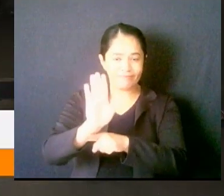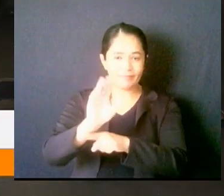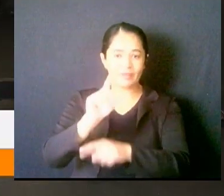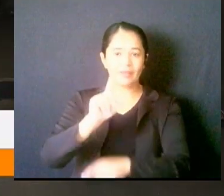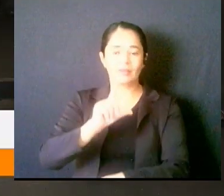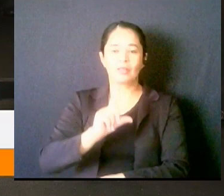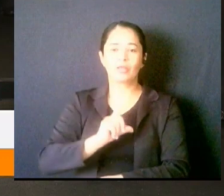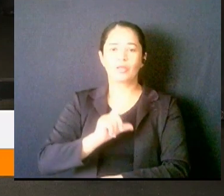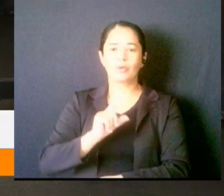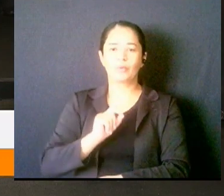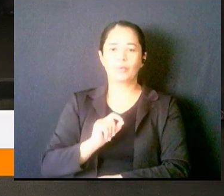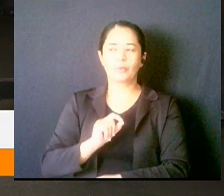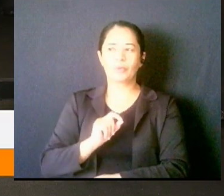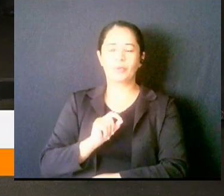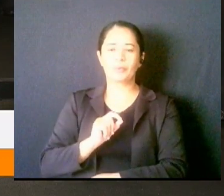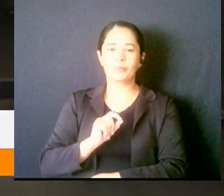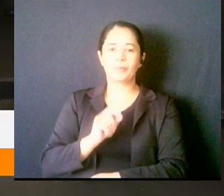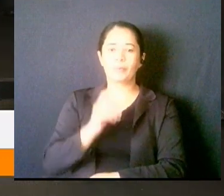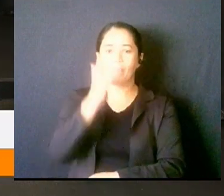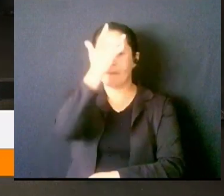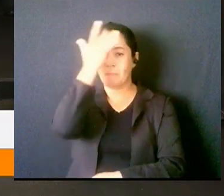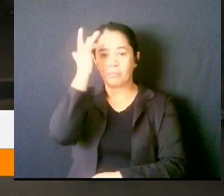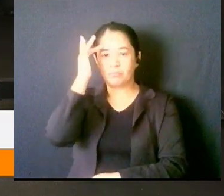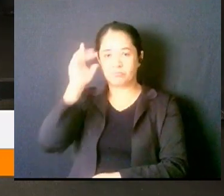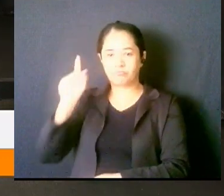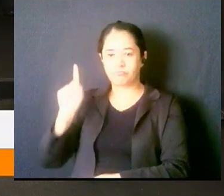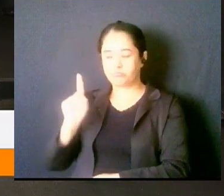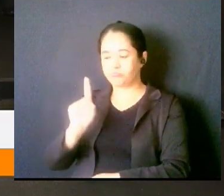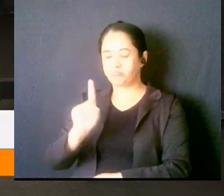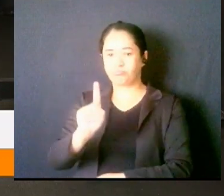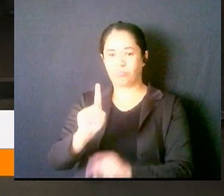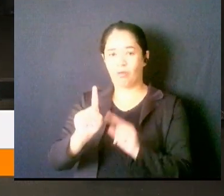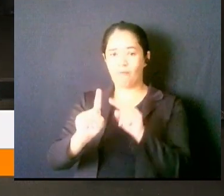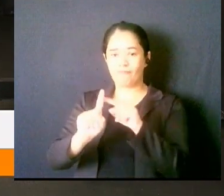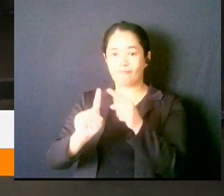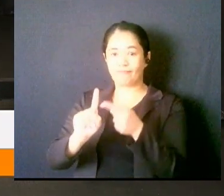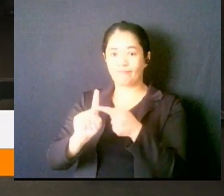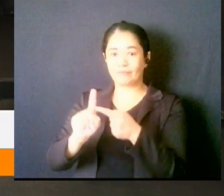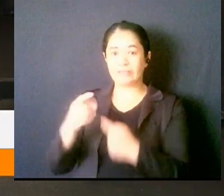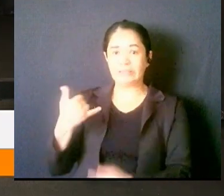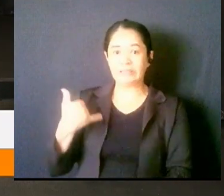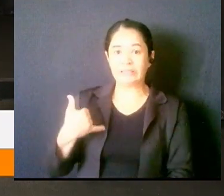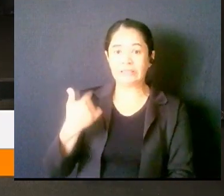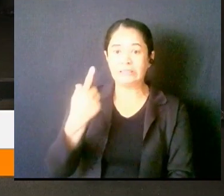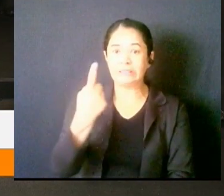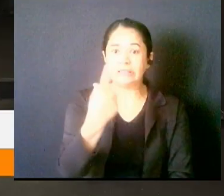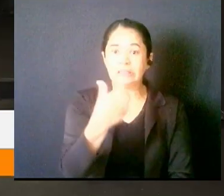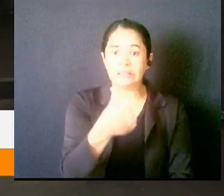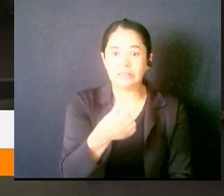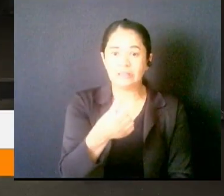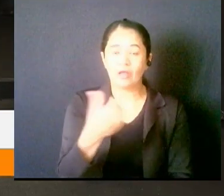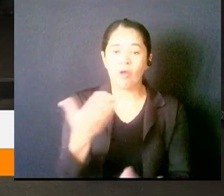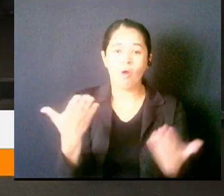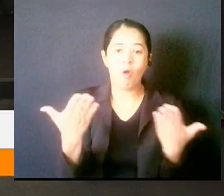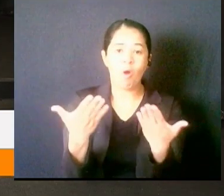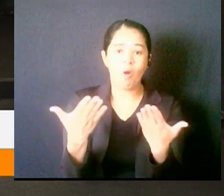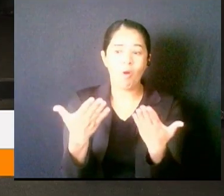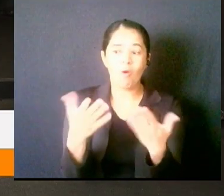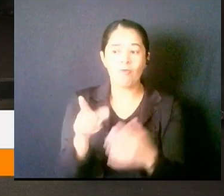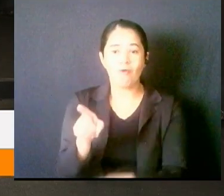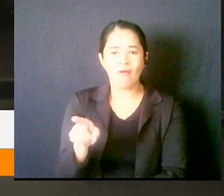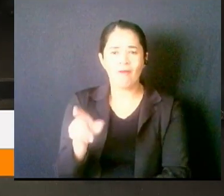uma pessoa que ela ficou grávida com 16 anos e hoje ela já maior de